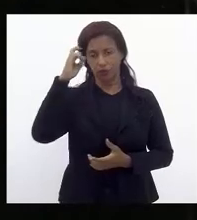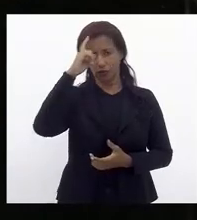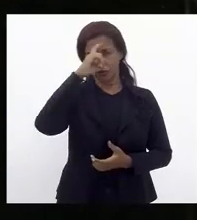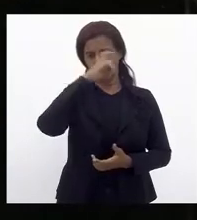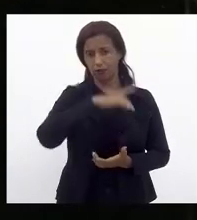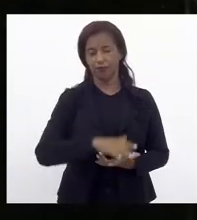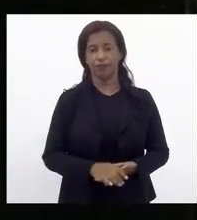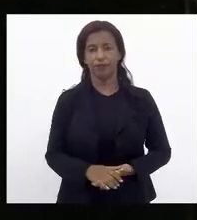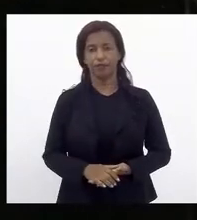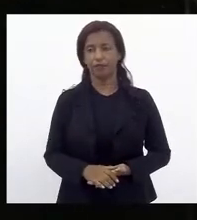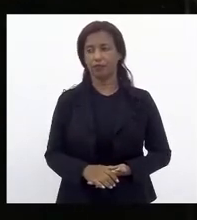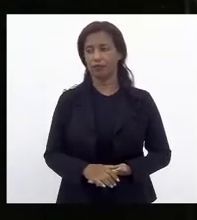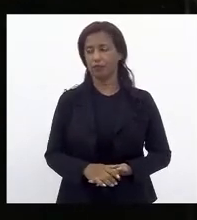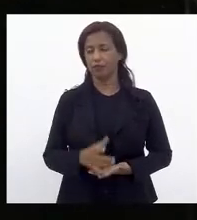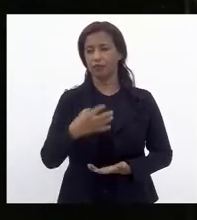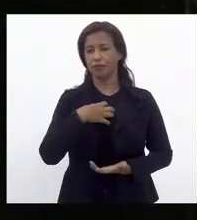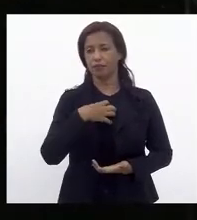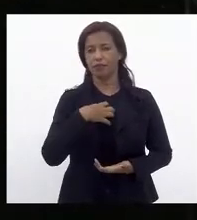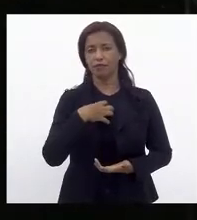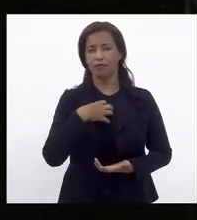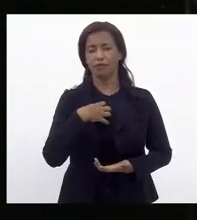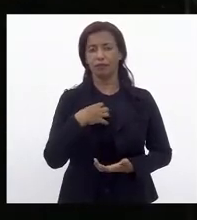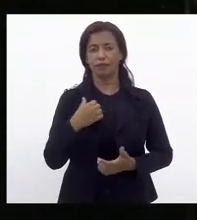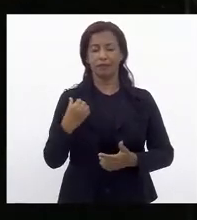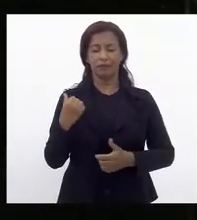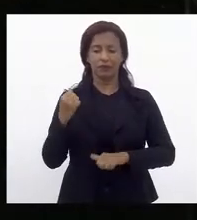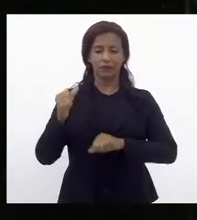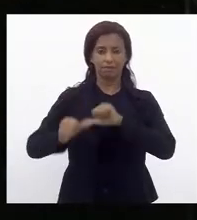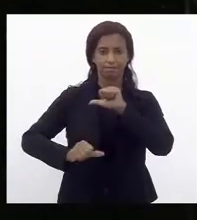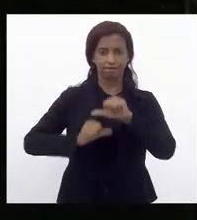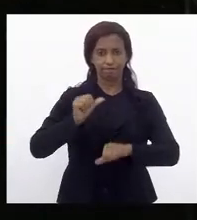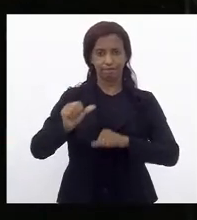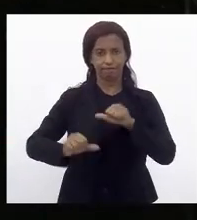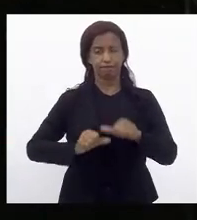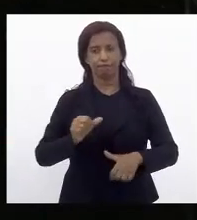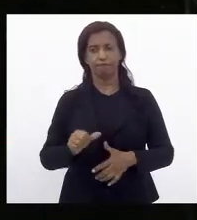difíceis de ser transpostas.